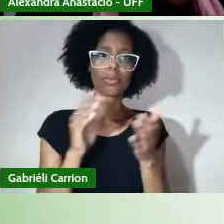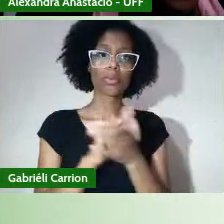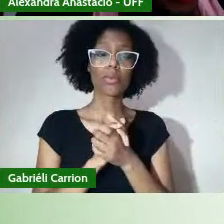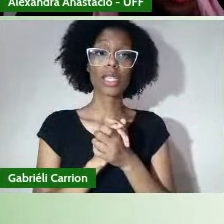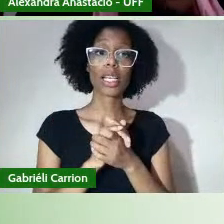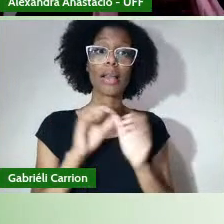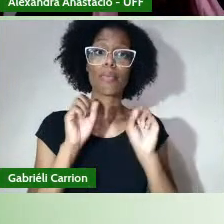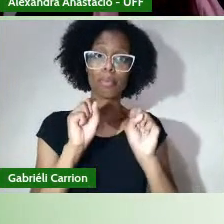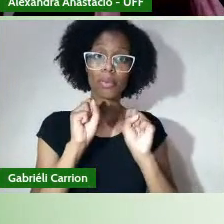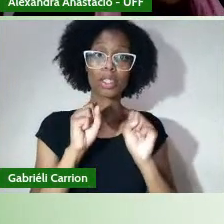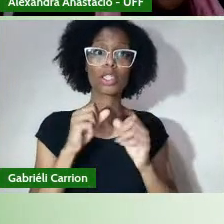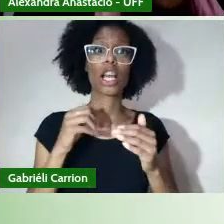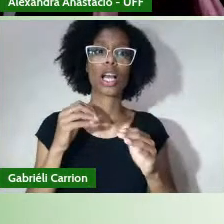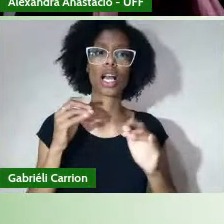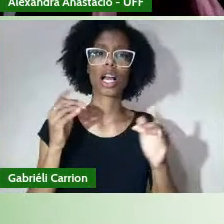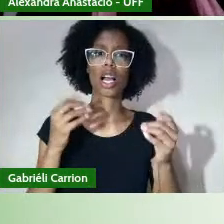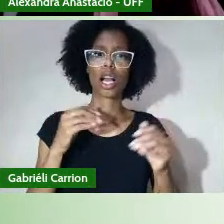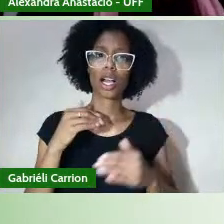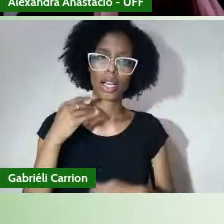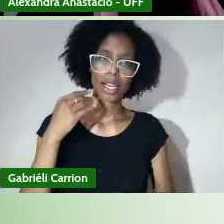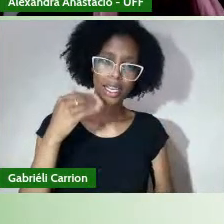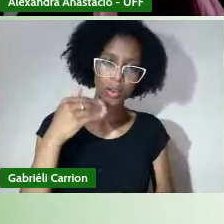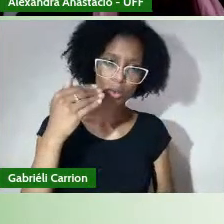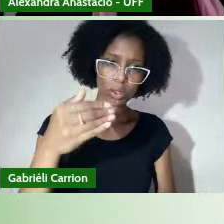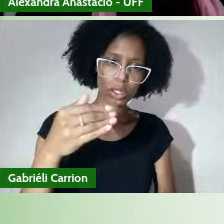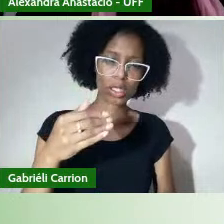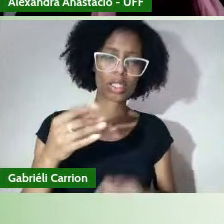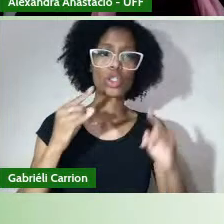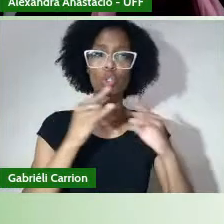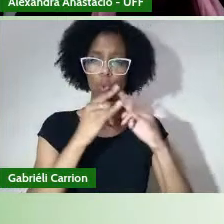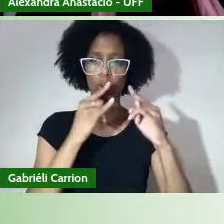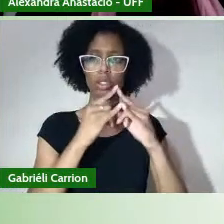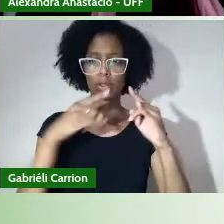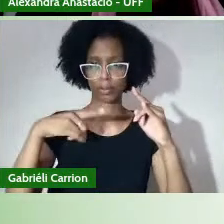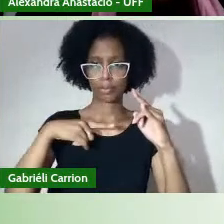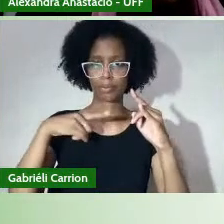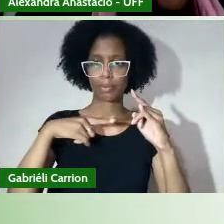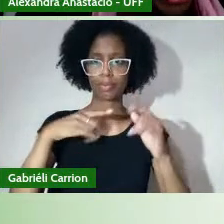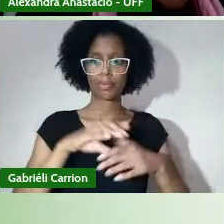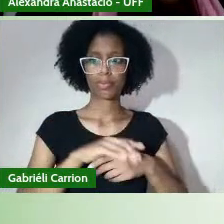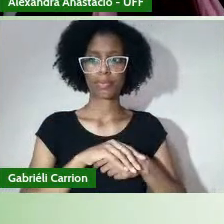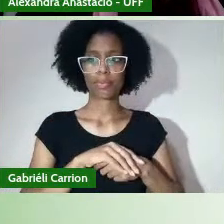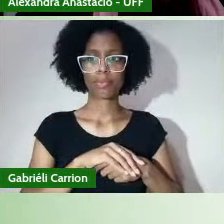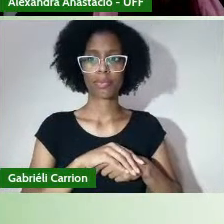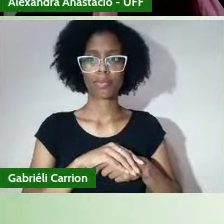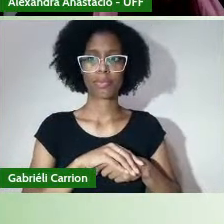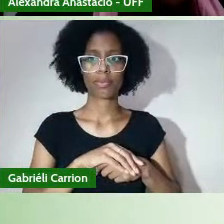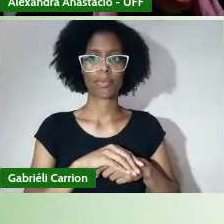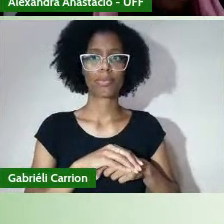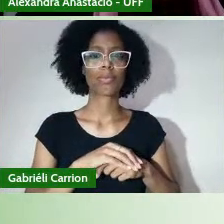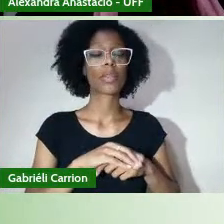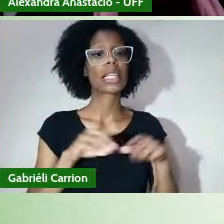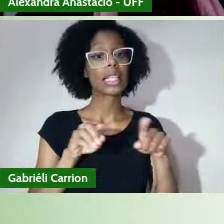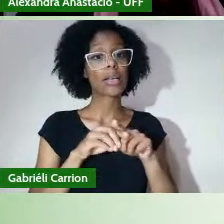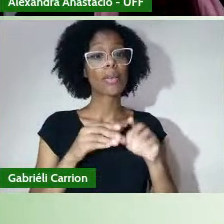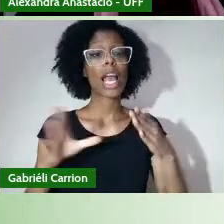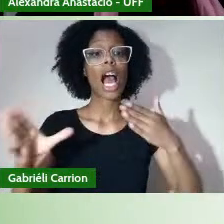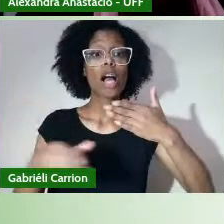passamos a construir uma instituição que agrega a empatia como um